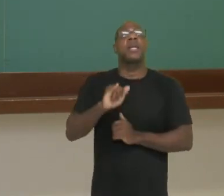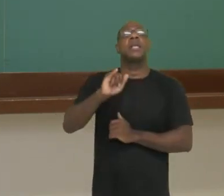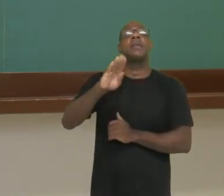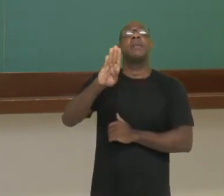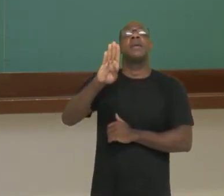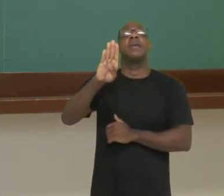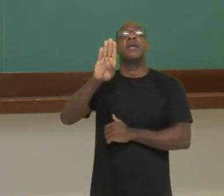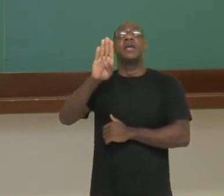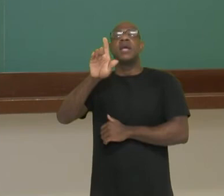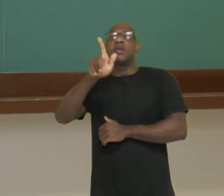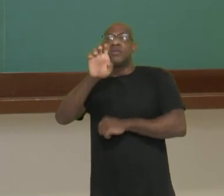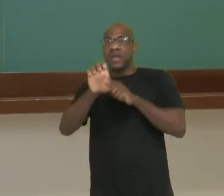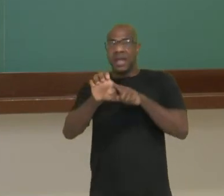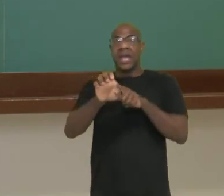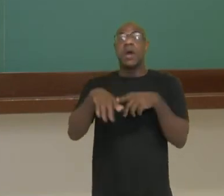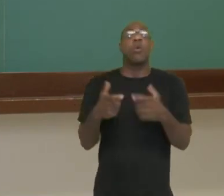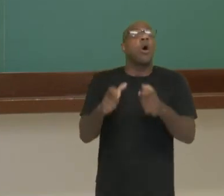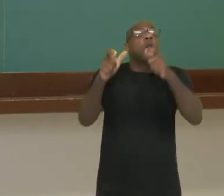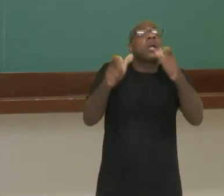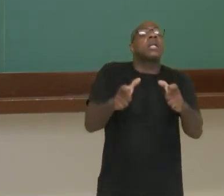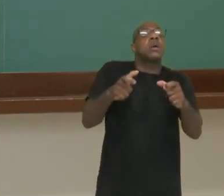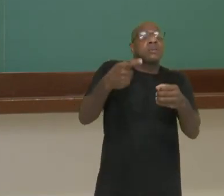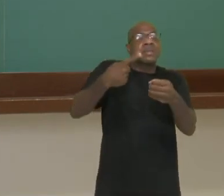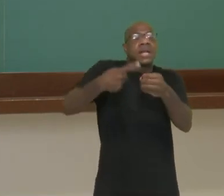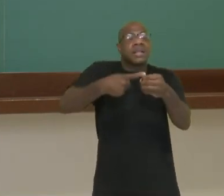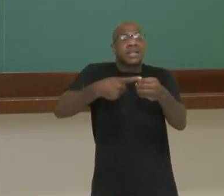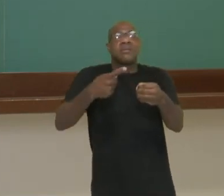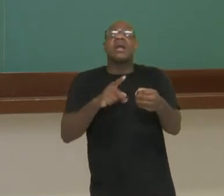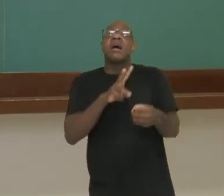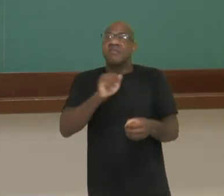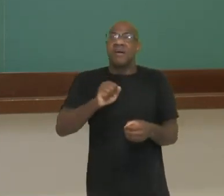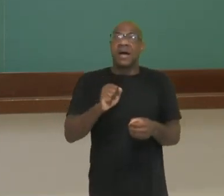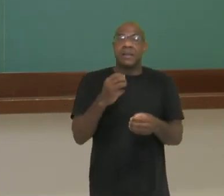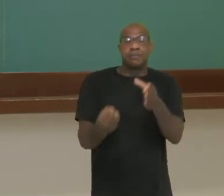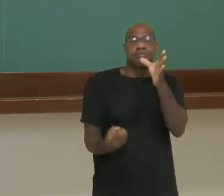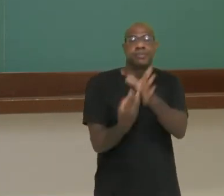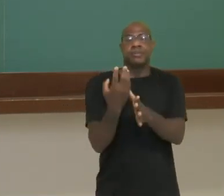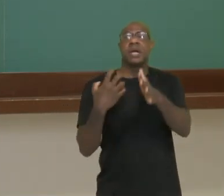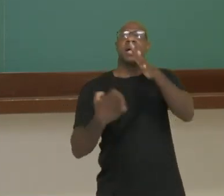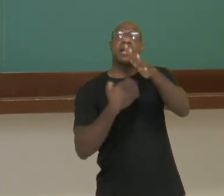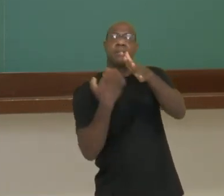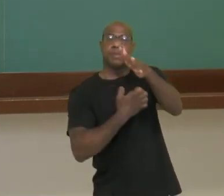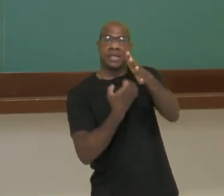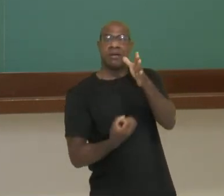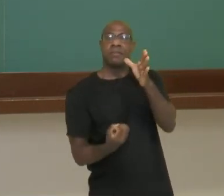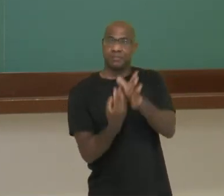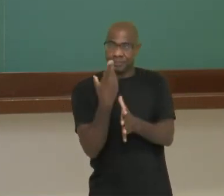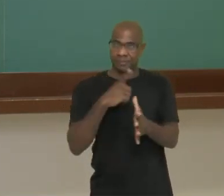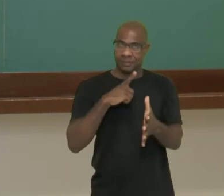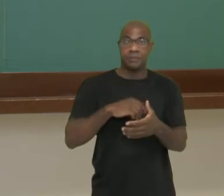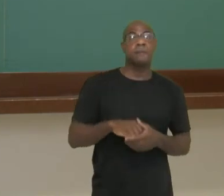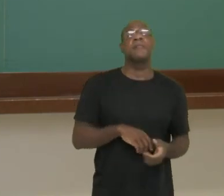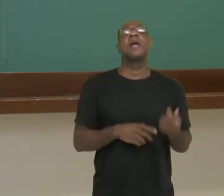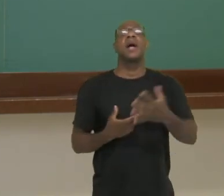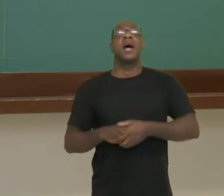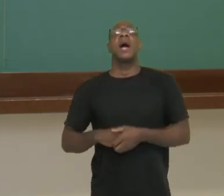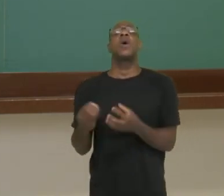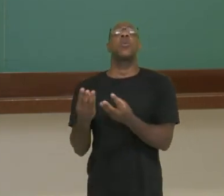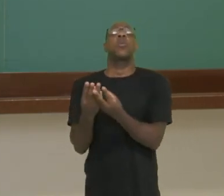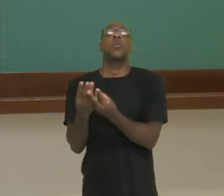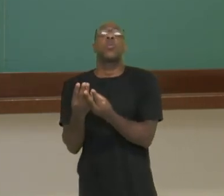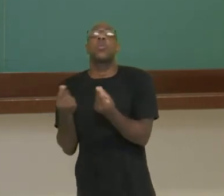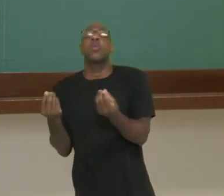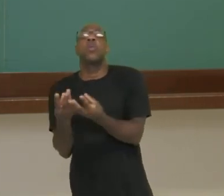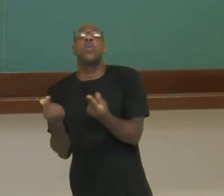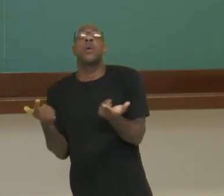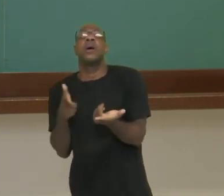definir em qual localização da cidade ela vai, né, abrir esse café. Já a qualitativa vai ser em relação